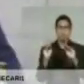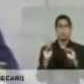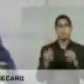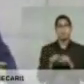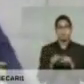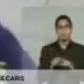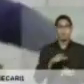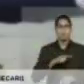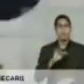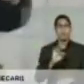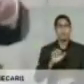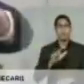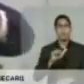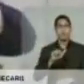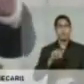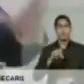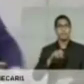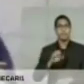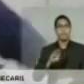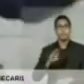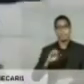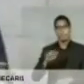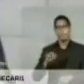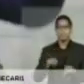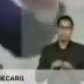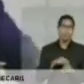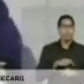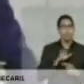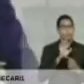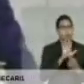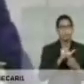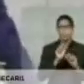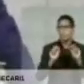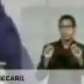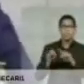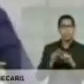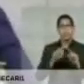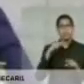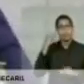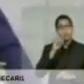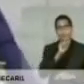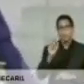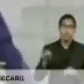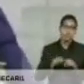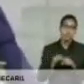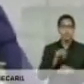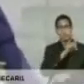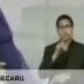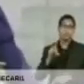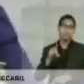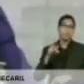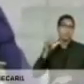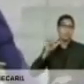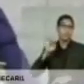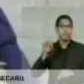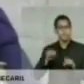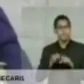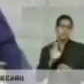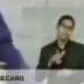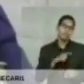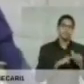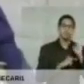nome é Felipe Beccari. Ele mostra covardemente outros vereadores e foca no presidente Milton Leite. Um claro discurso